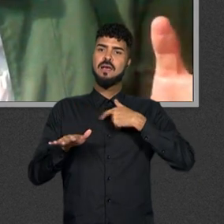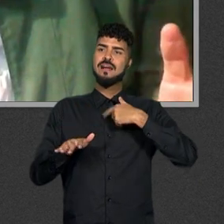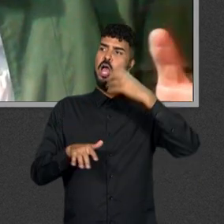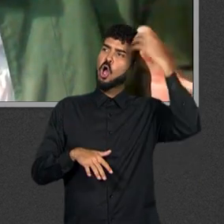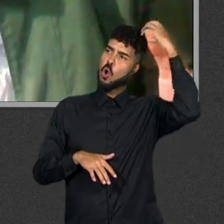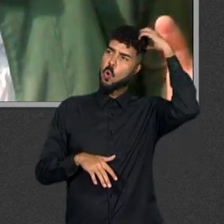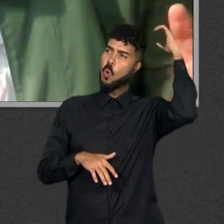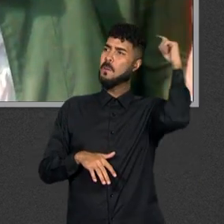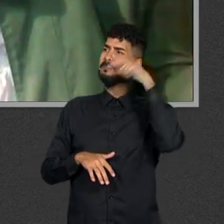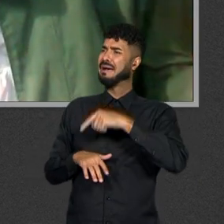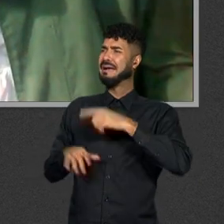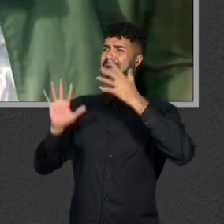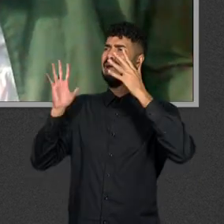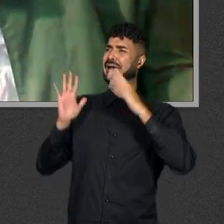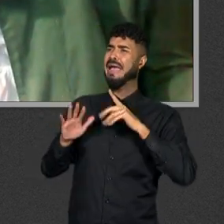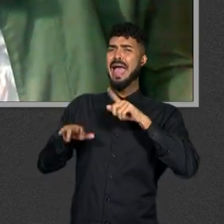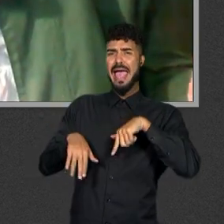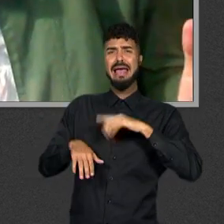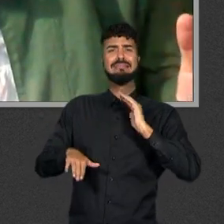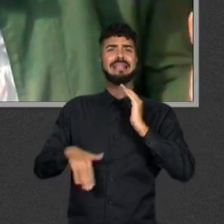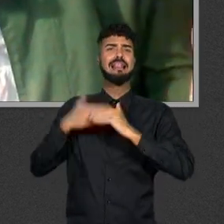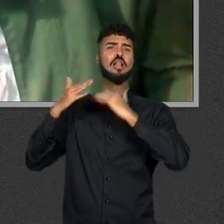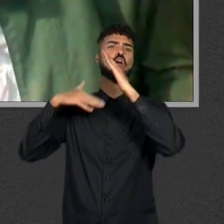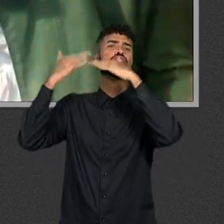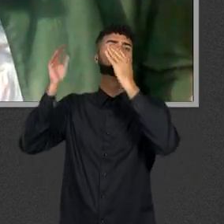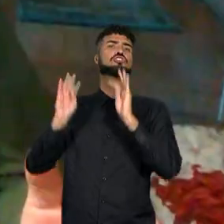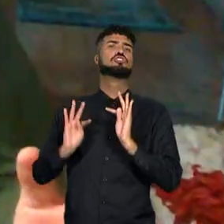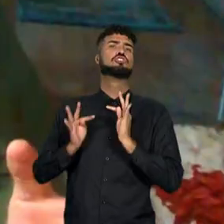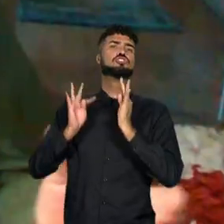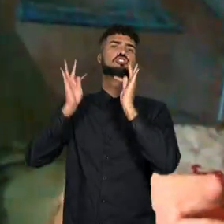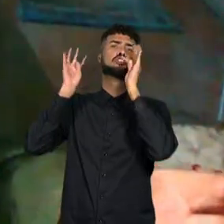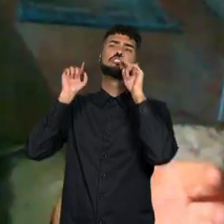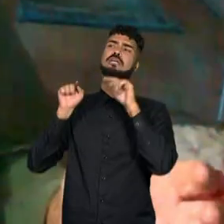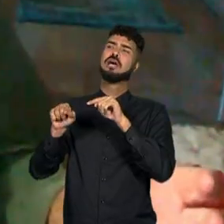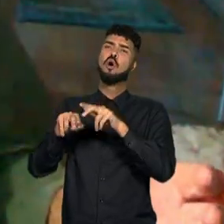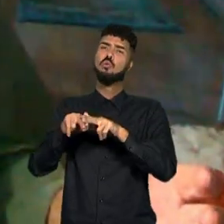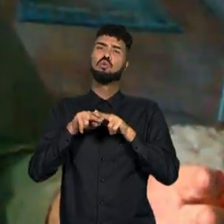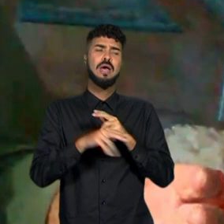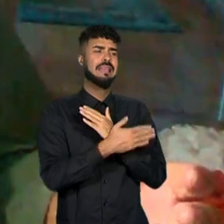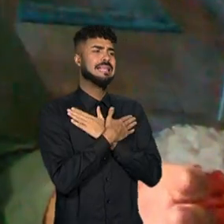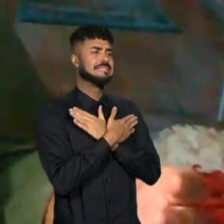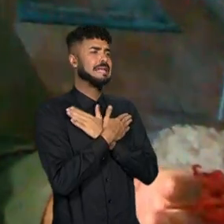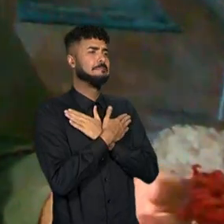avanço científico e tecnológico como causador do desemprego.